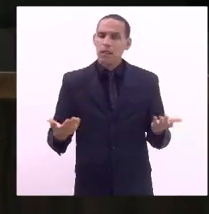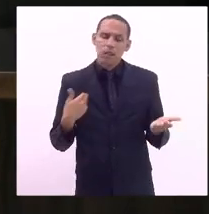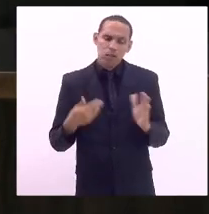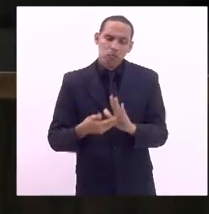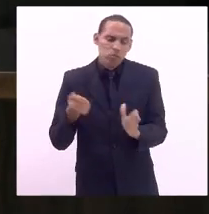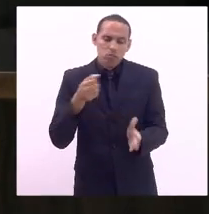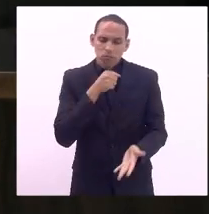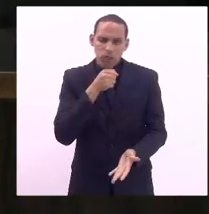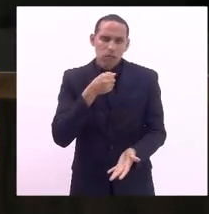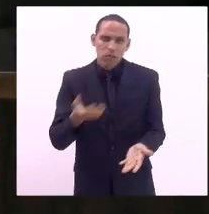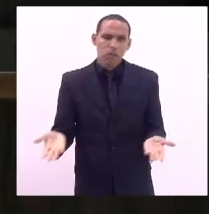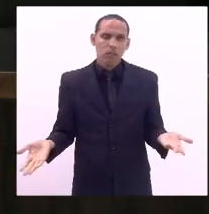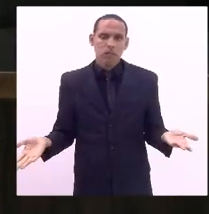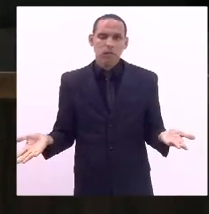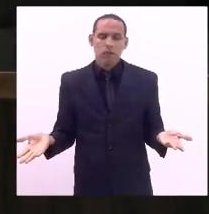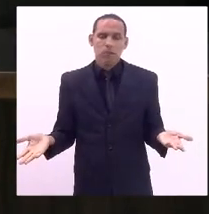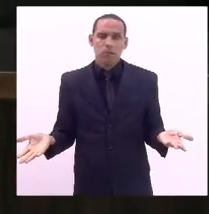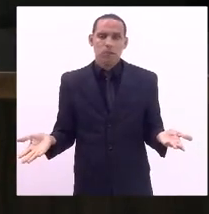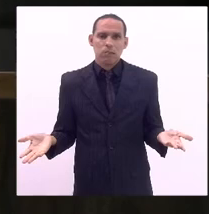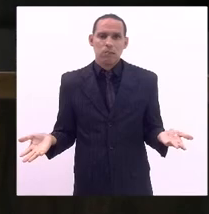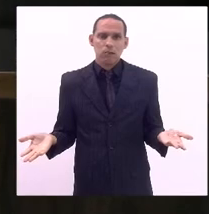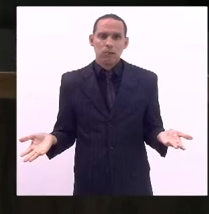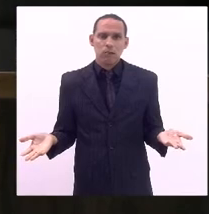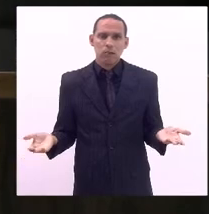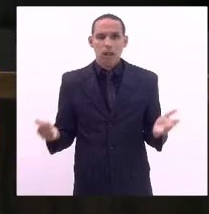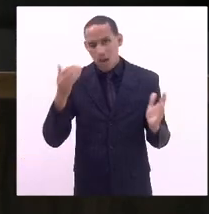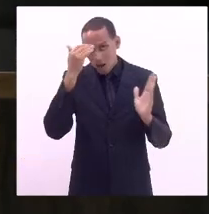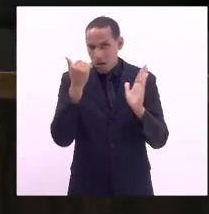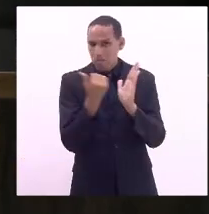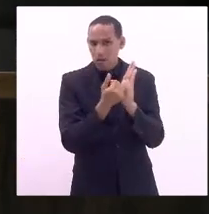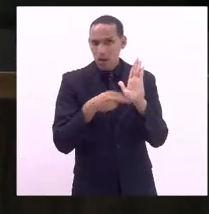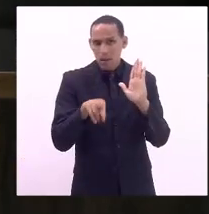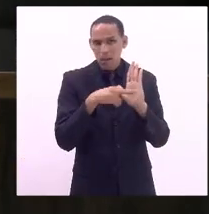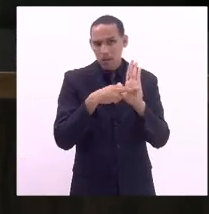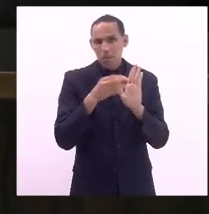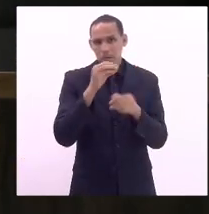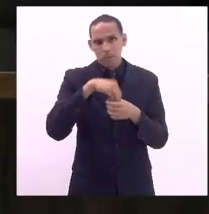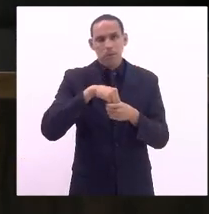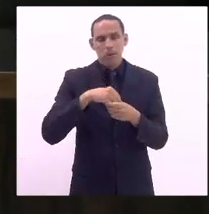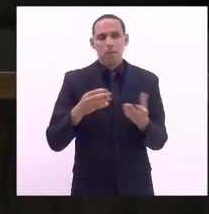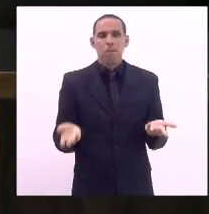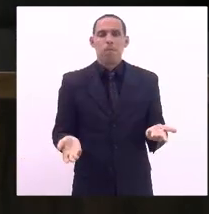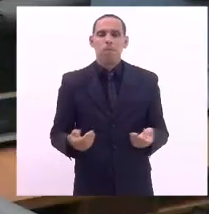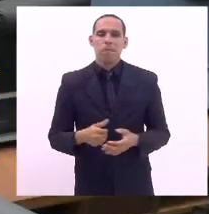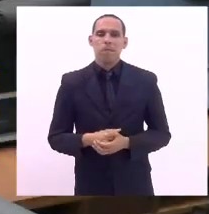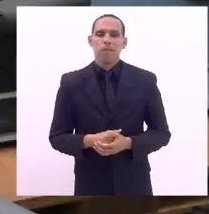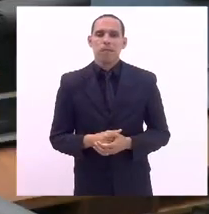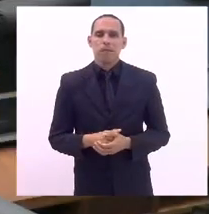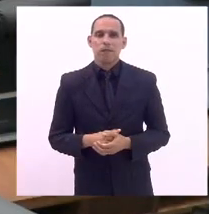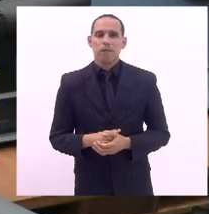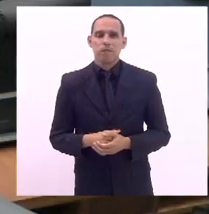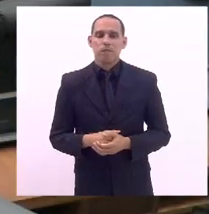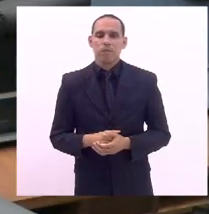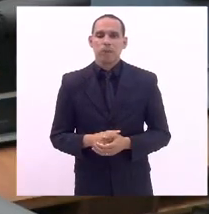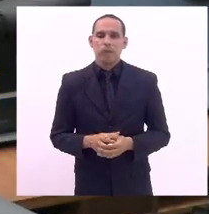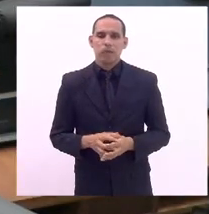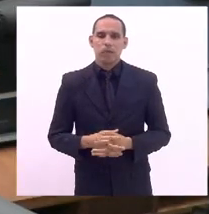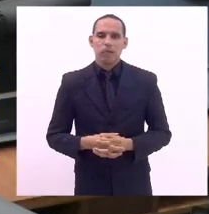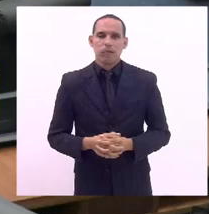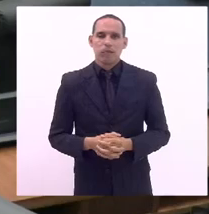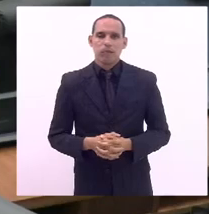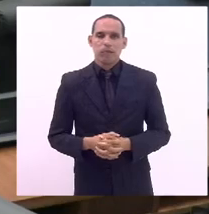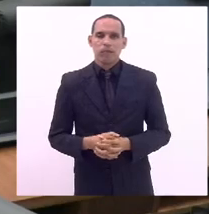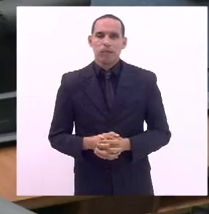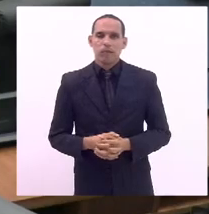tirei o microfone, cumprindo o regimento interno. Falou que a senhora está relinchando, presidente. Falou, para